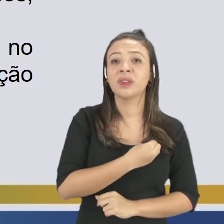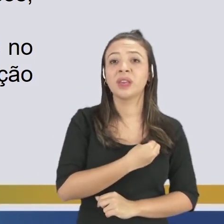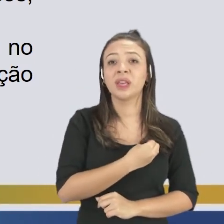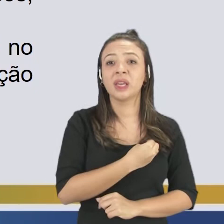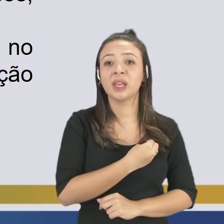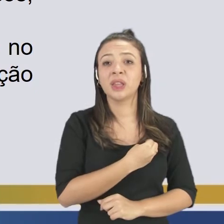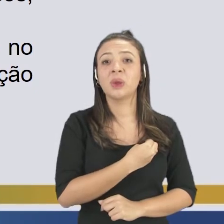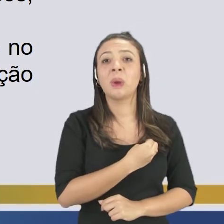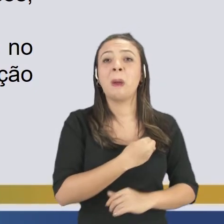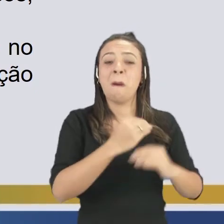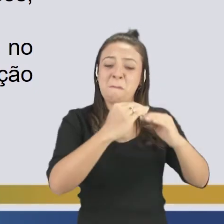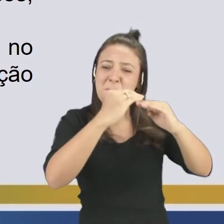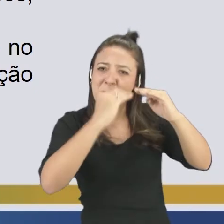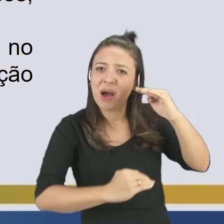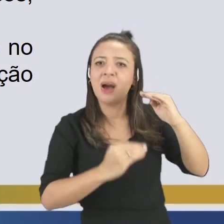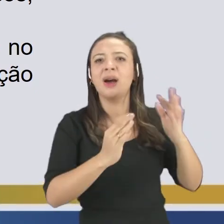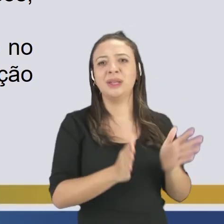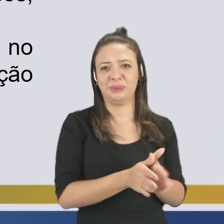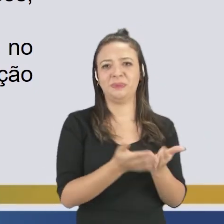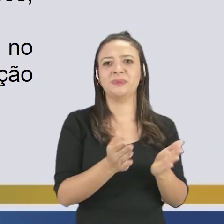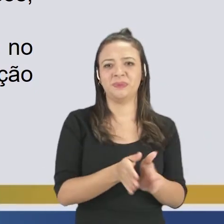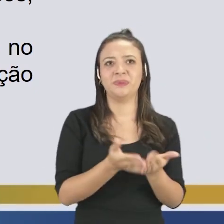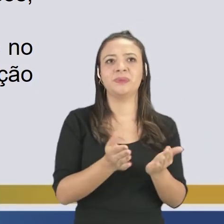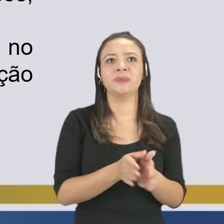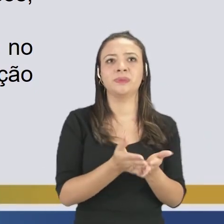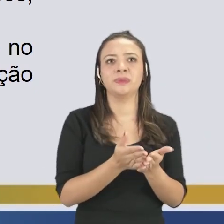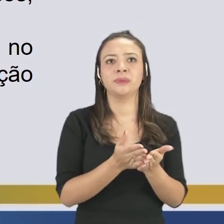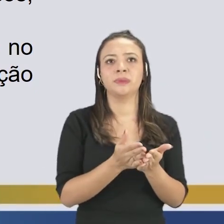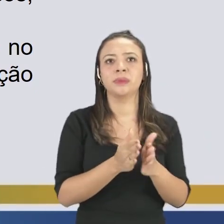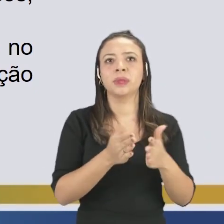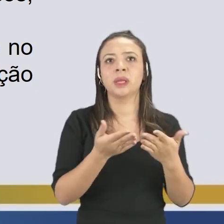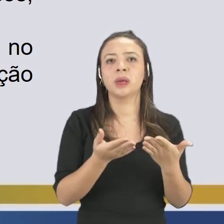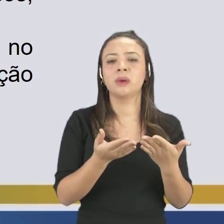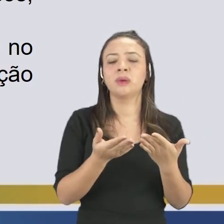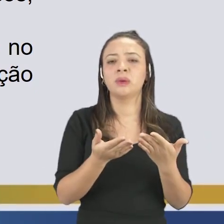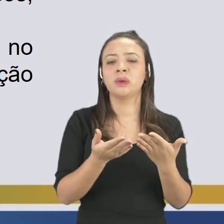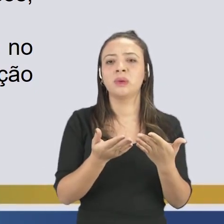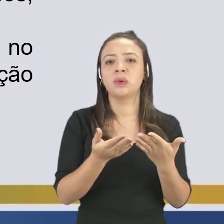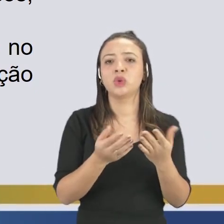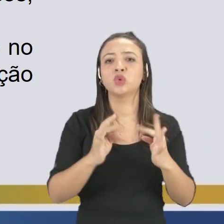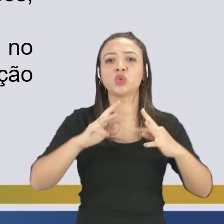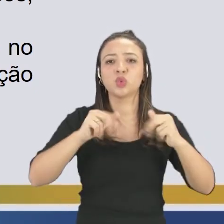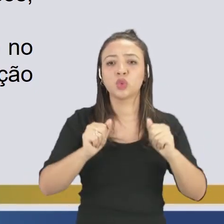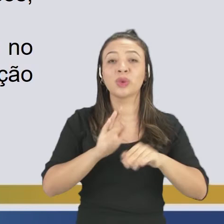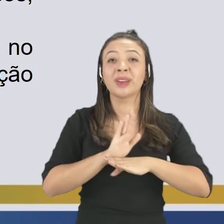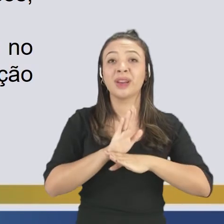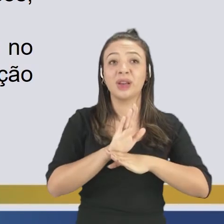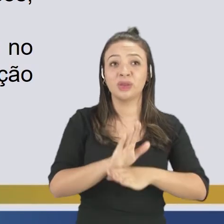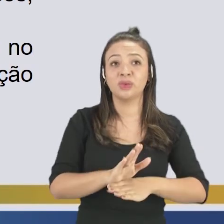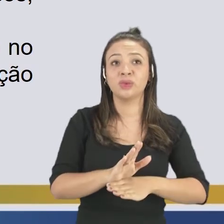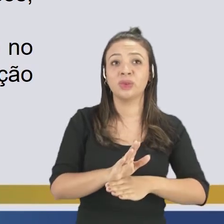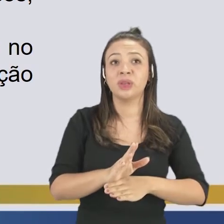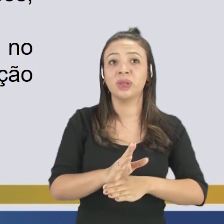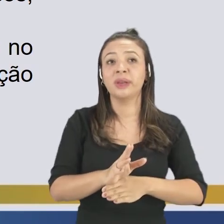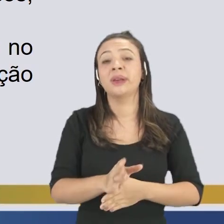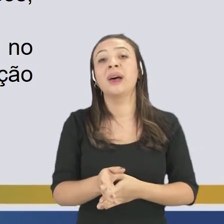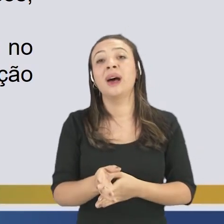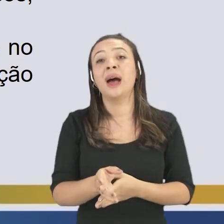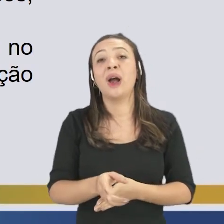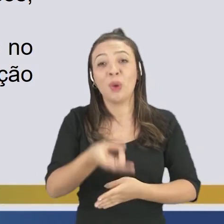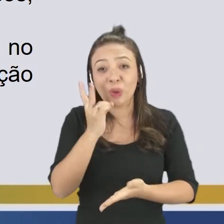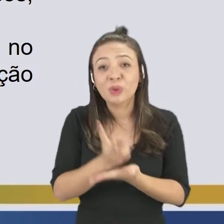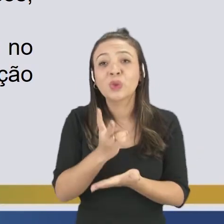linha da pobreza. Sobre os fatores que contribuem para a construção e permanência da pobreza no